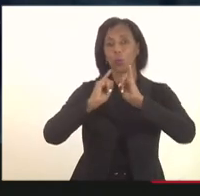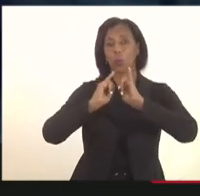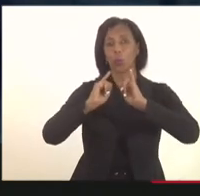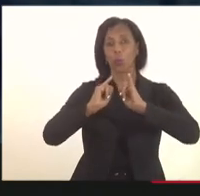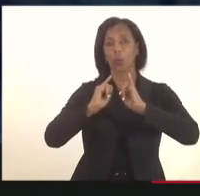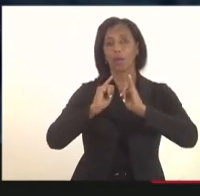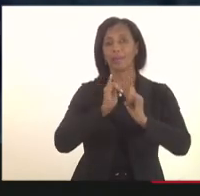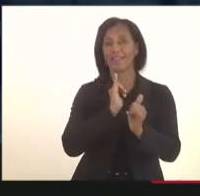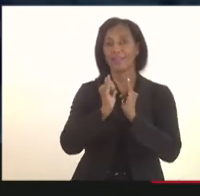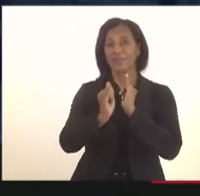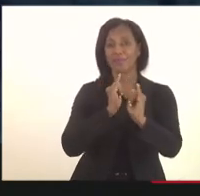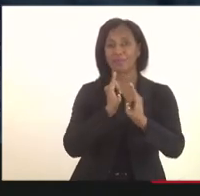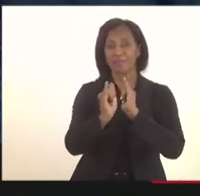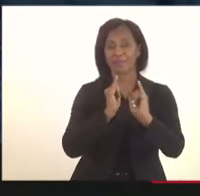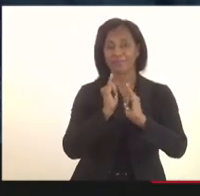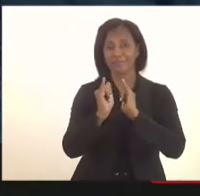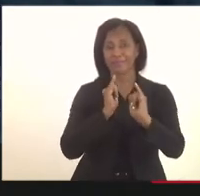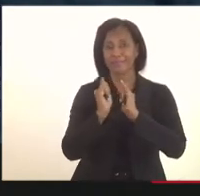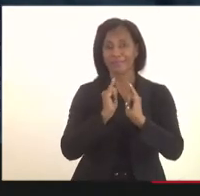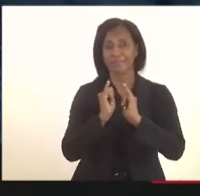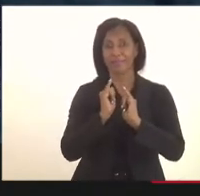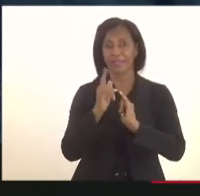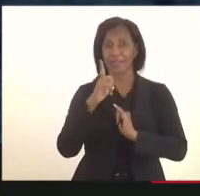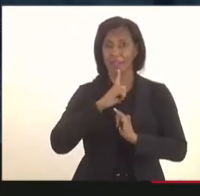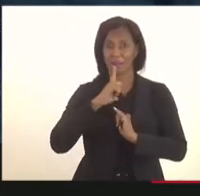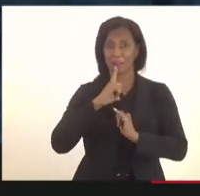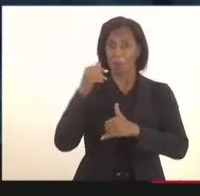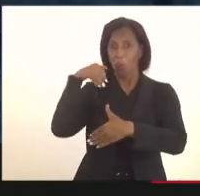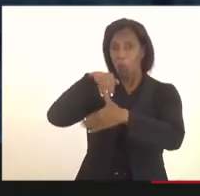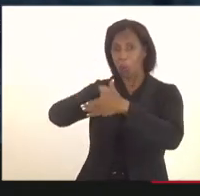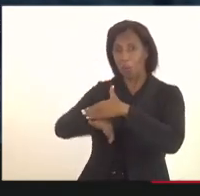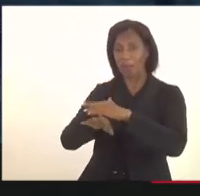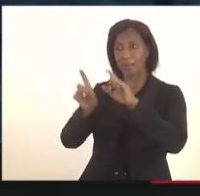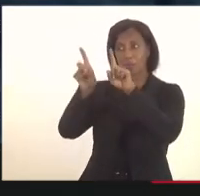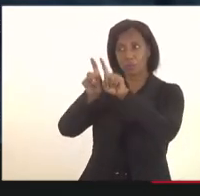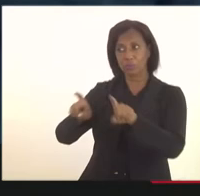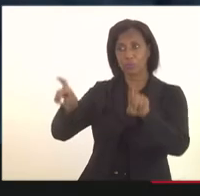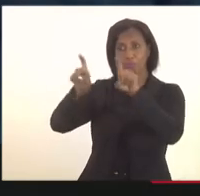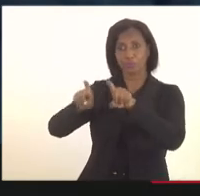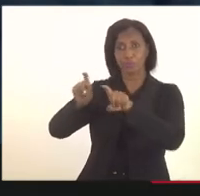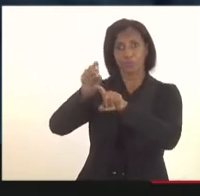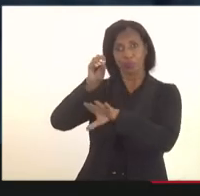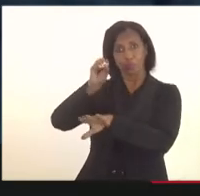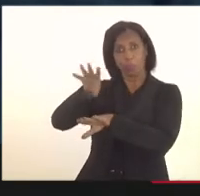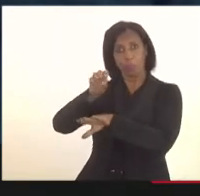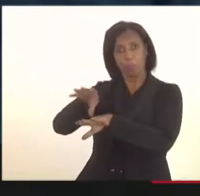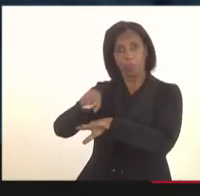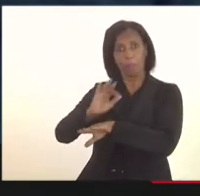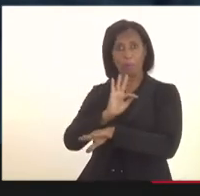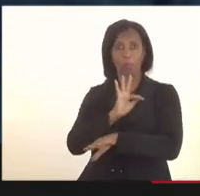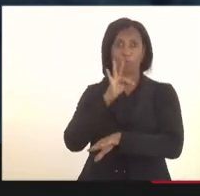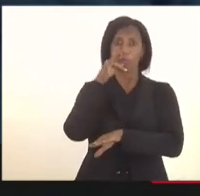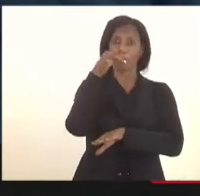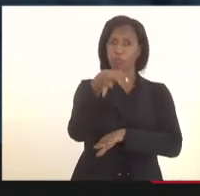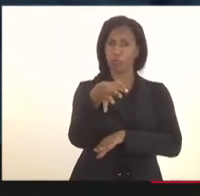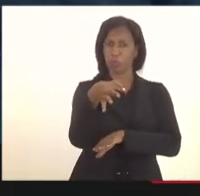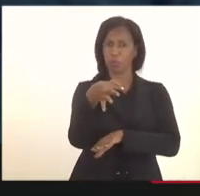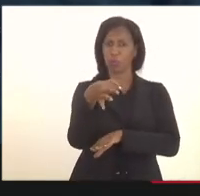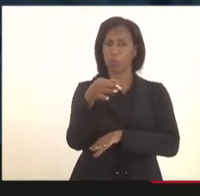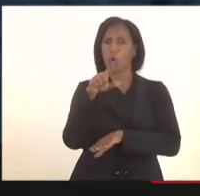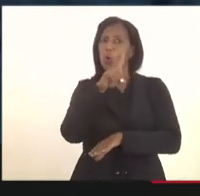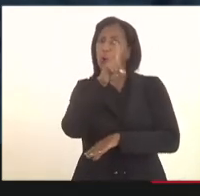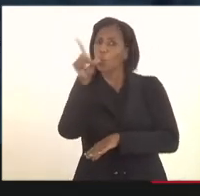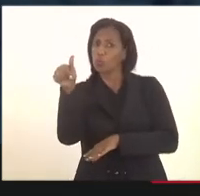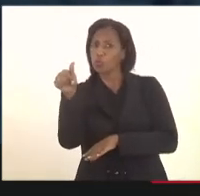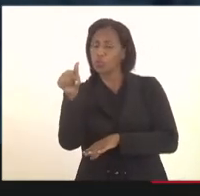dos dados para que fique um sistema de arquivo para o futuro. Que nenhum de nós é insubstituível, todos nós vamos